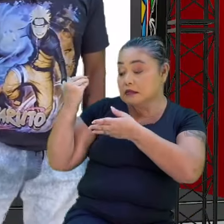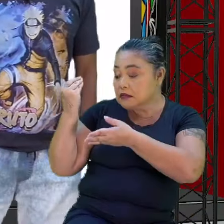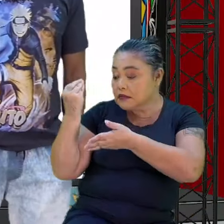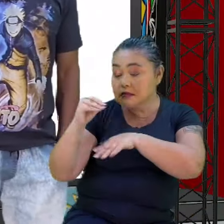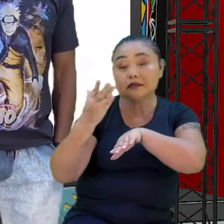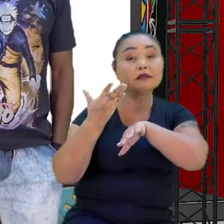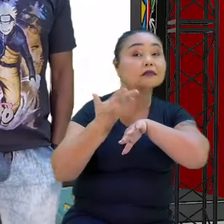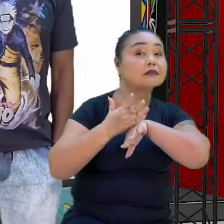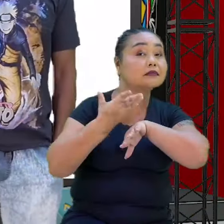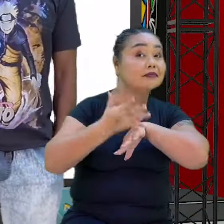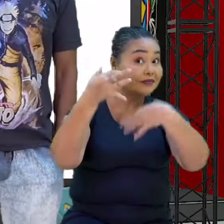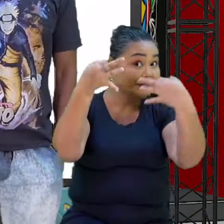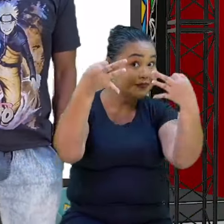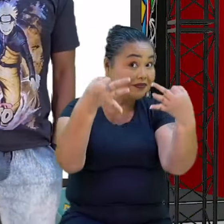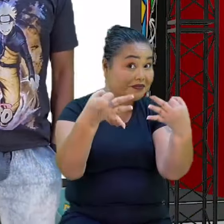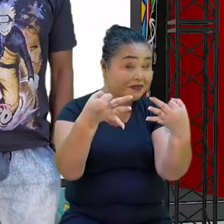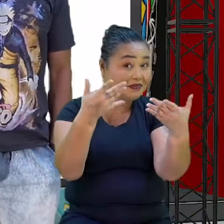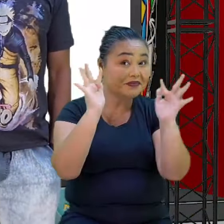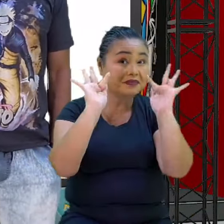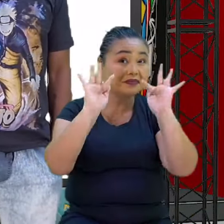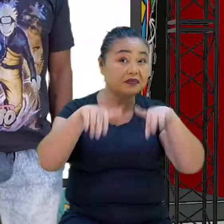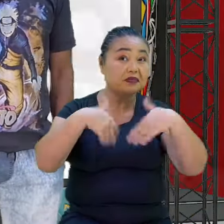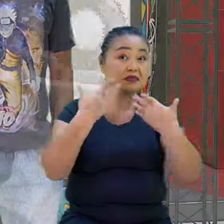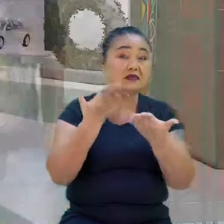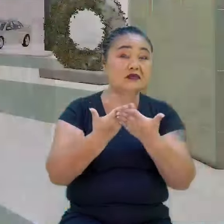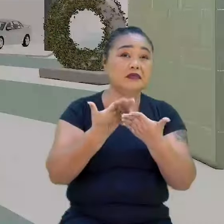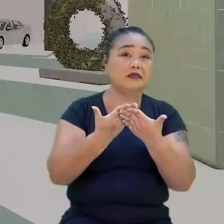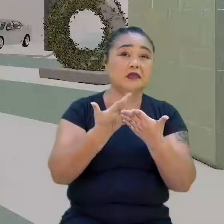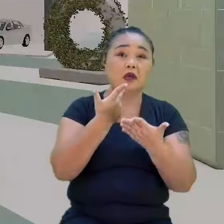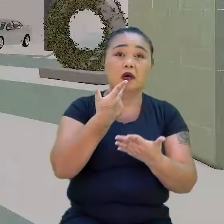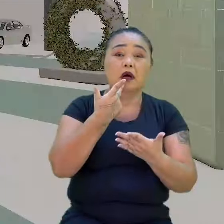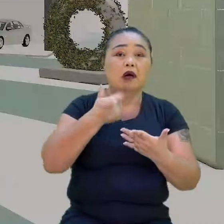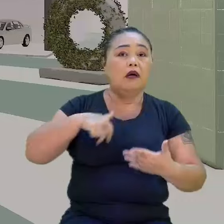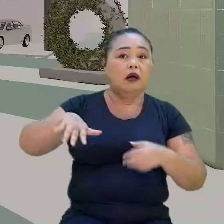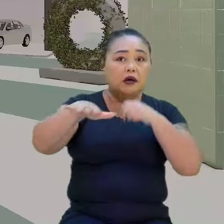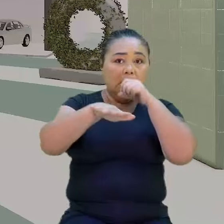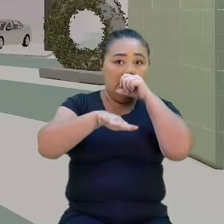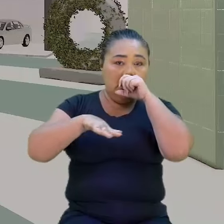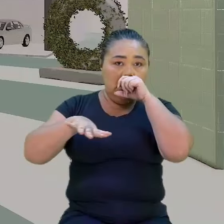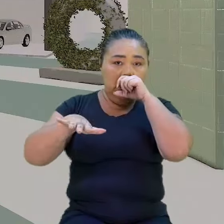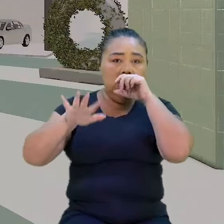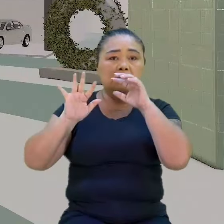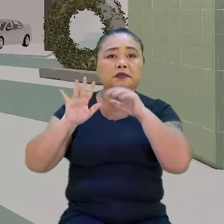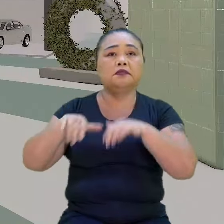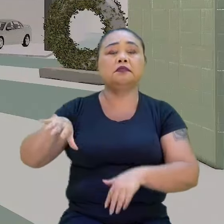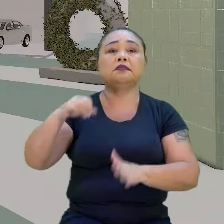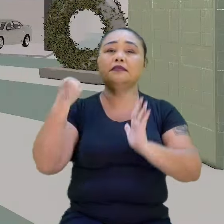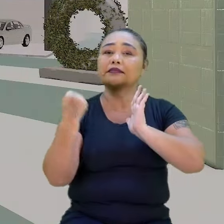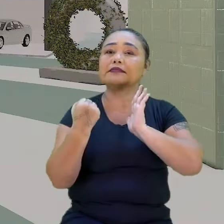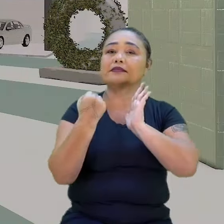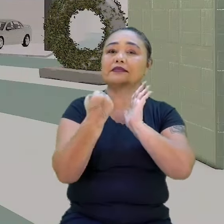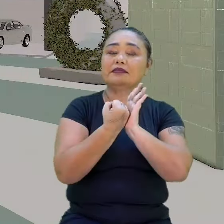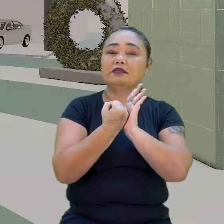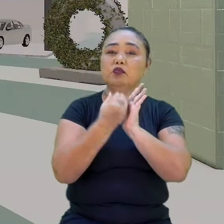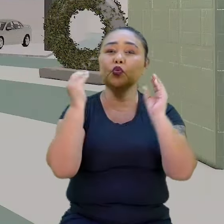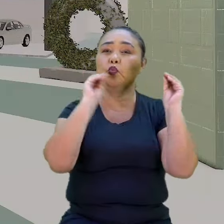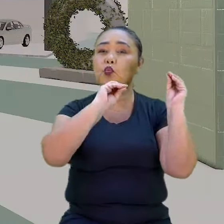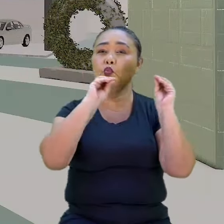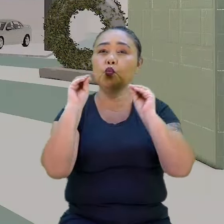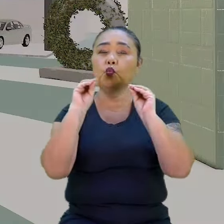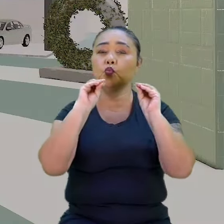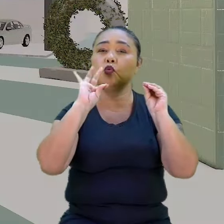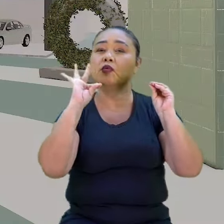isso certinho vamos lá finalizando a nossa aula então vamos para o nosso cenário oficial pra gente dar um um beijo bem grande aqui para